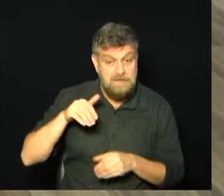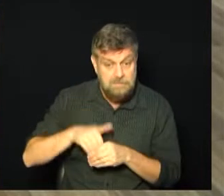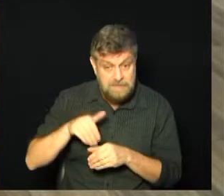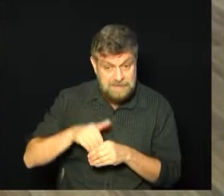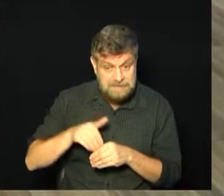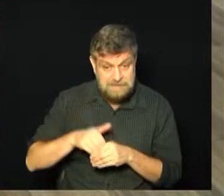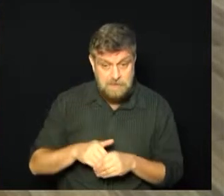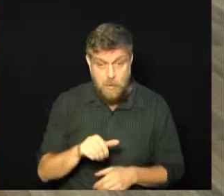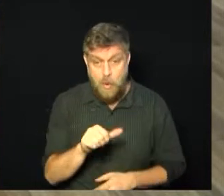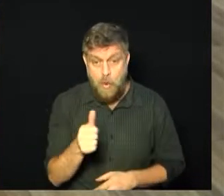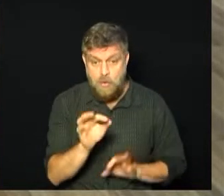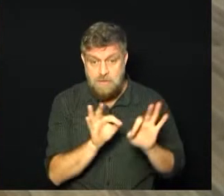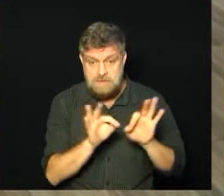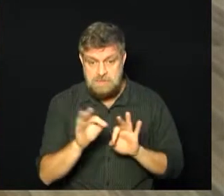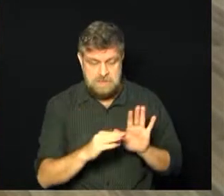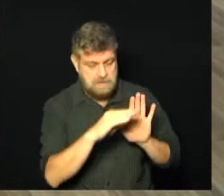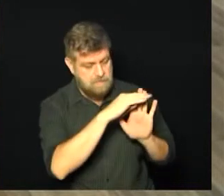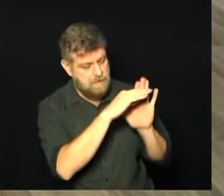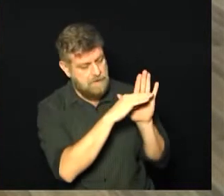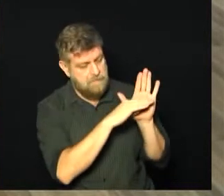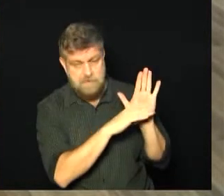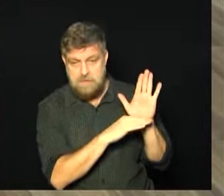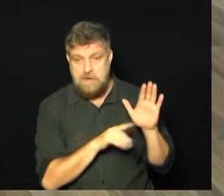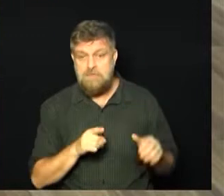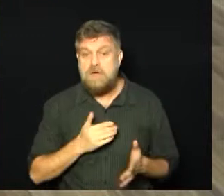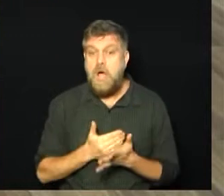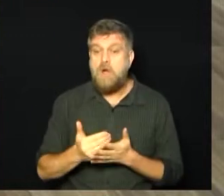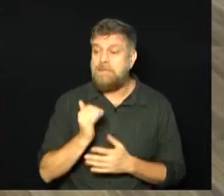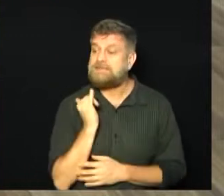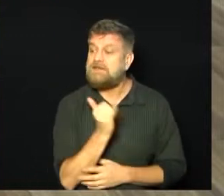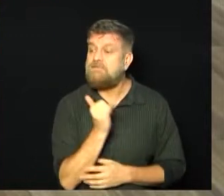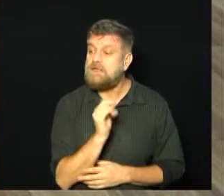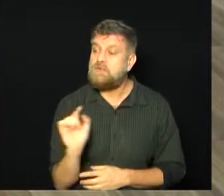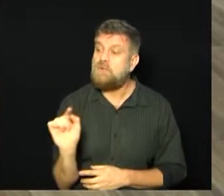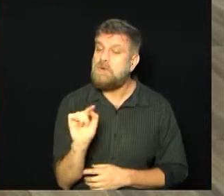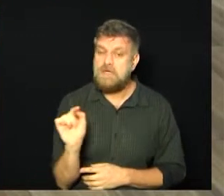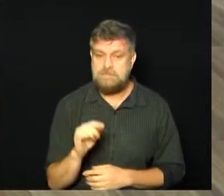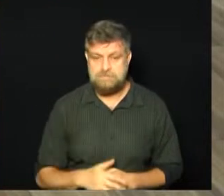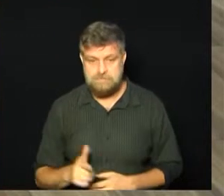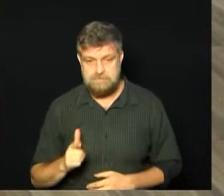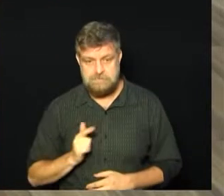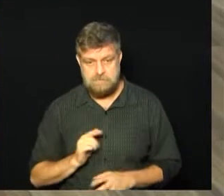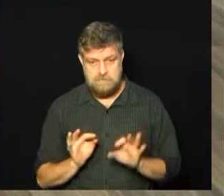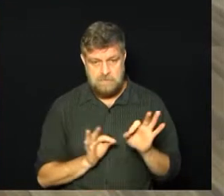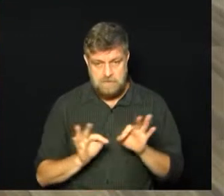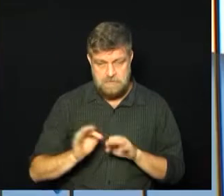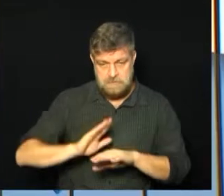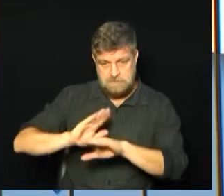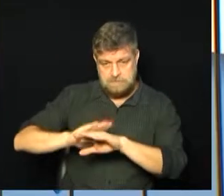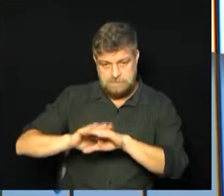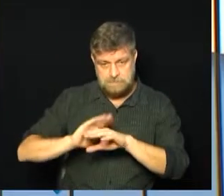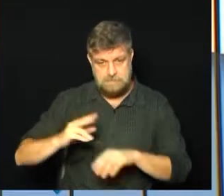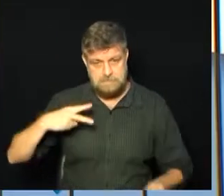pauta, né? 11 projetos estavam em discussão. Qual que você começa contando pra gente? A gente vai falar de projeto de autoria do vereador